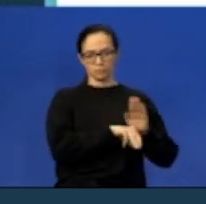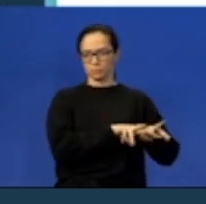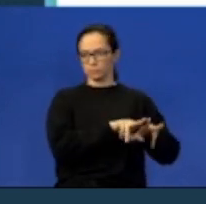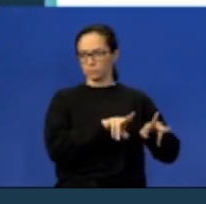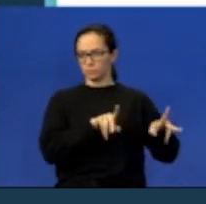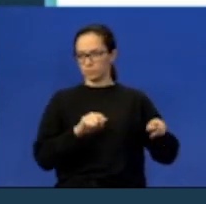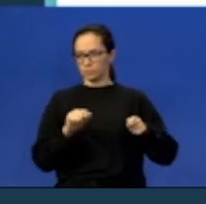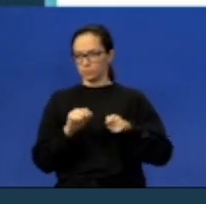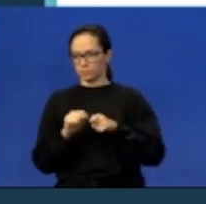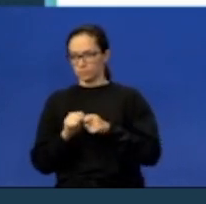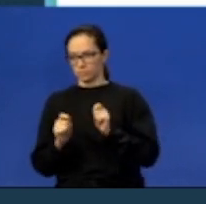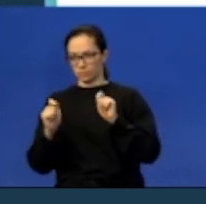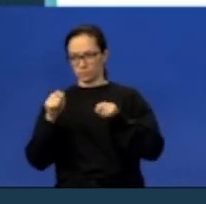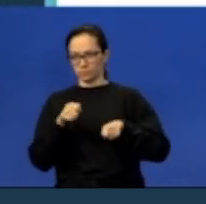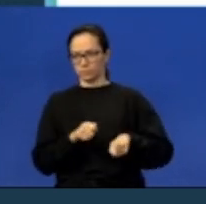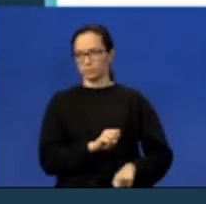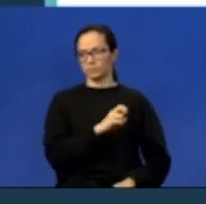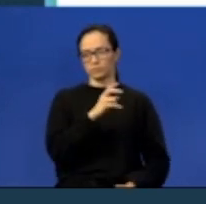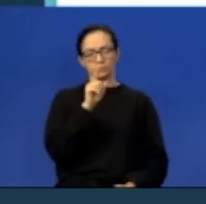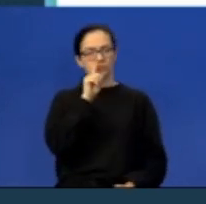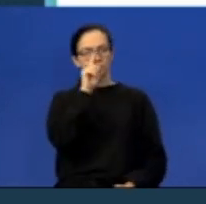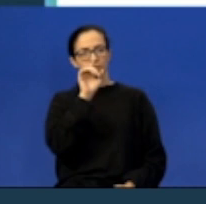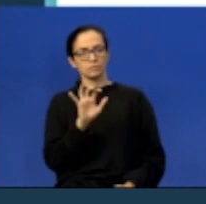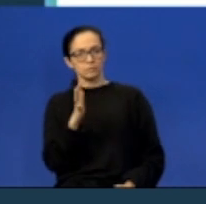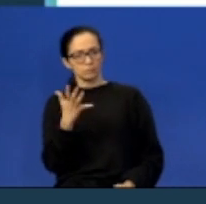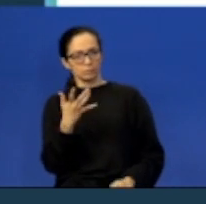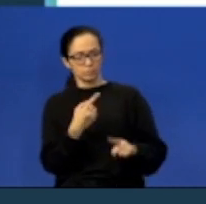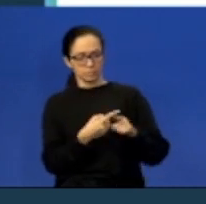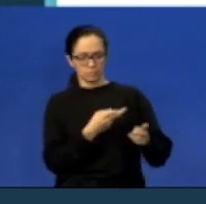de diagnóstico, e ele é isento de risco, porque ele apresenta